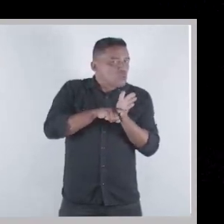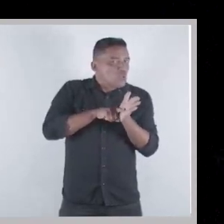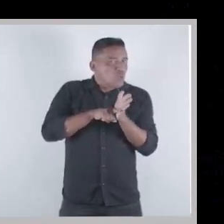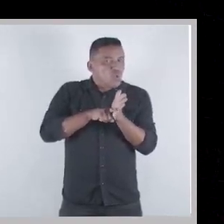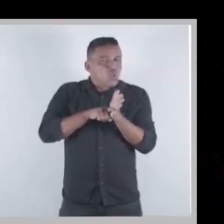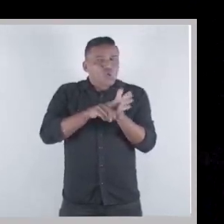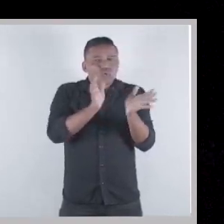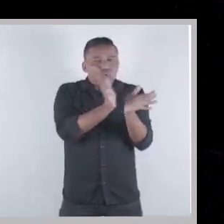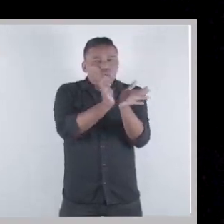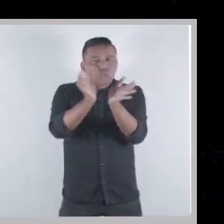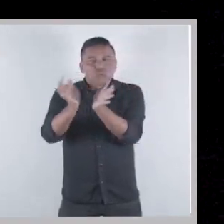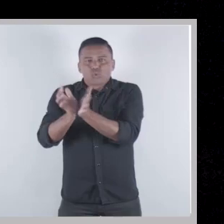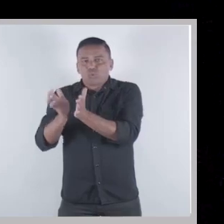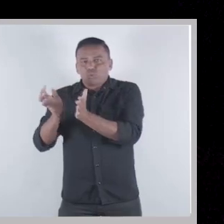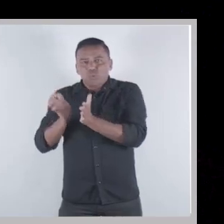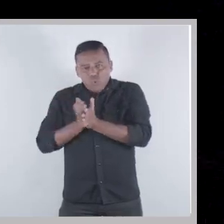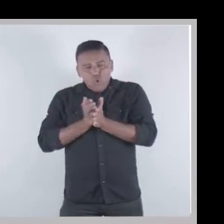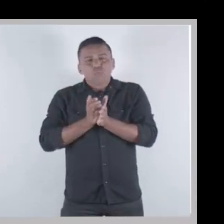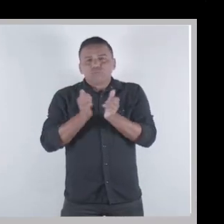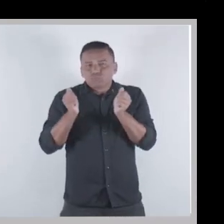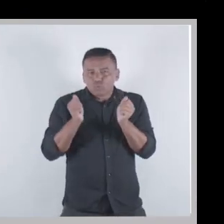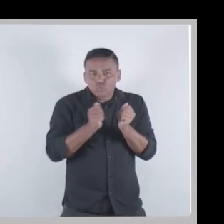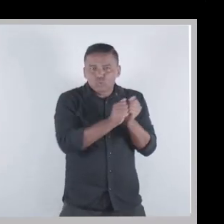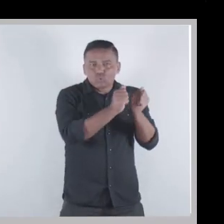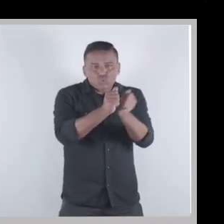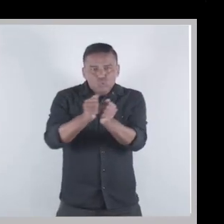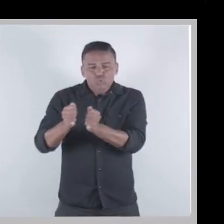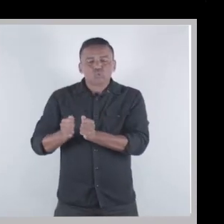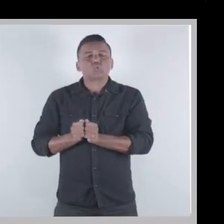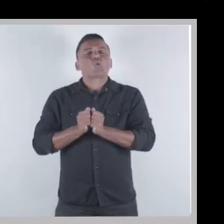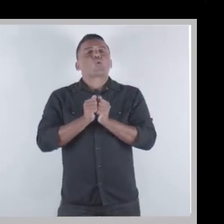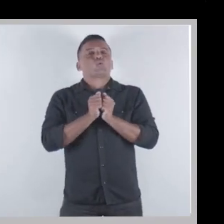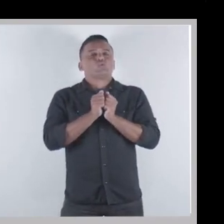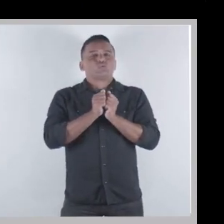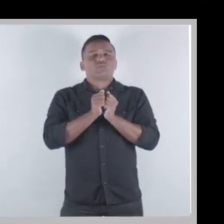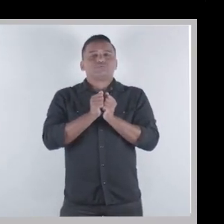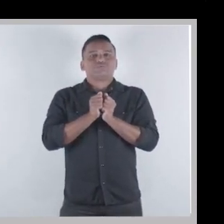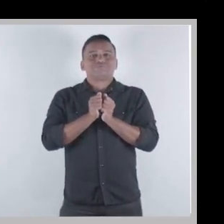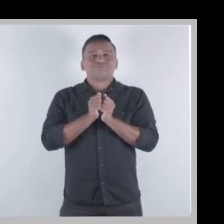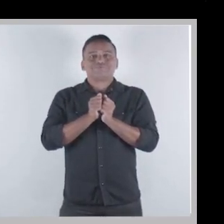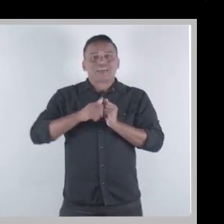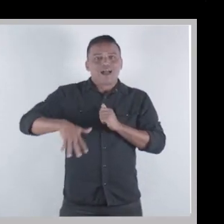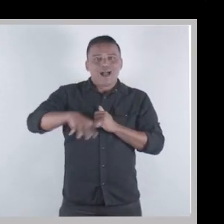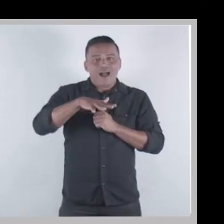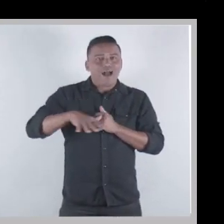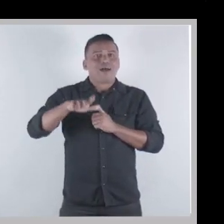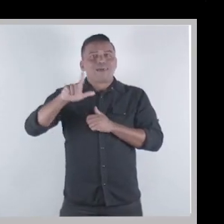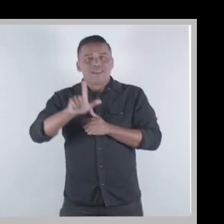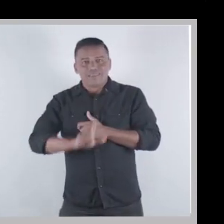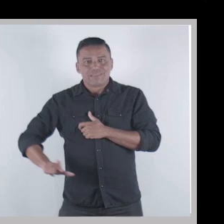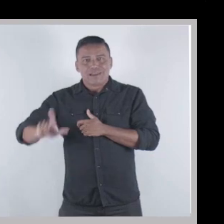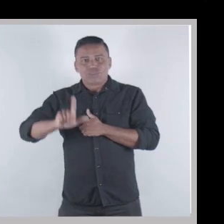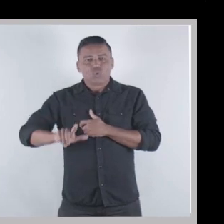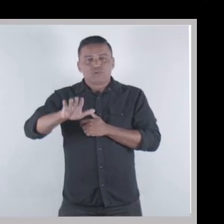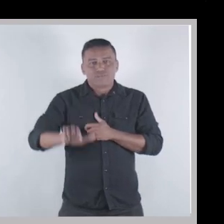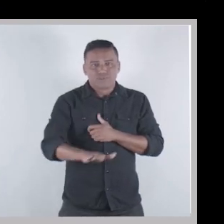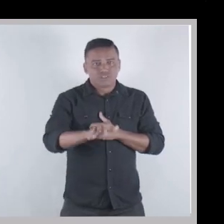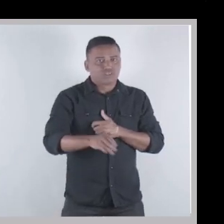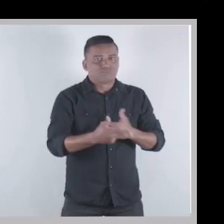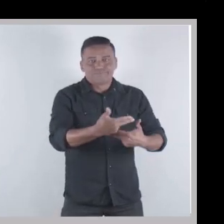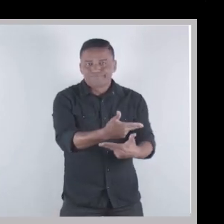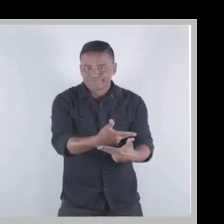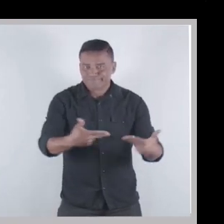alguns grupos de pesquisa sobre a literatura infantil, as